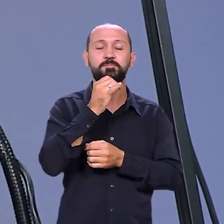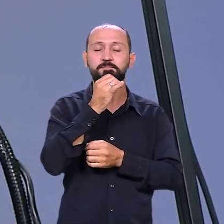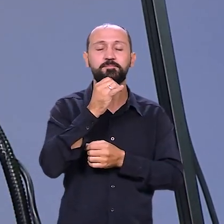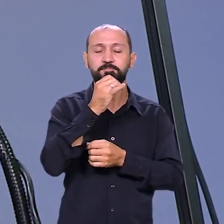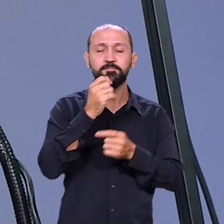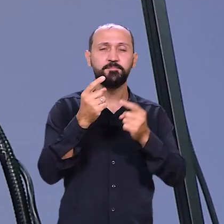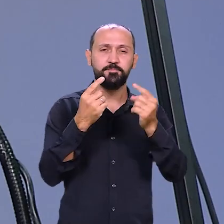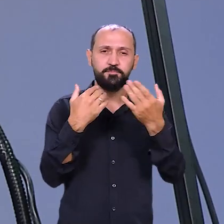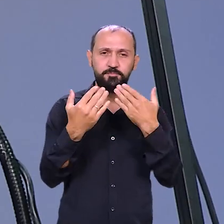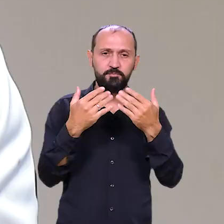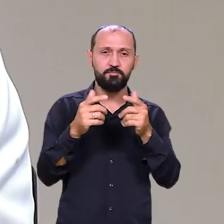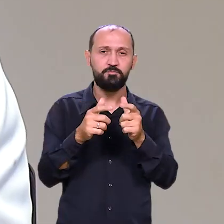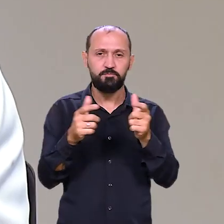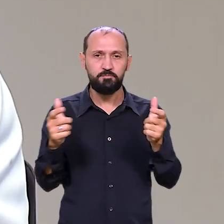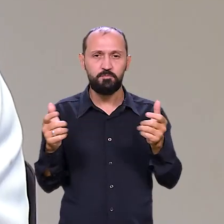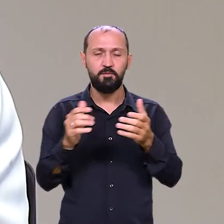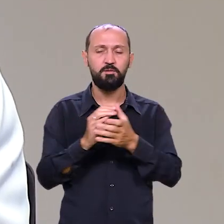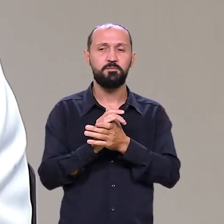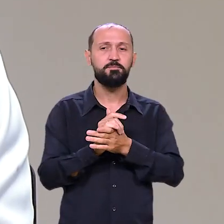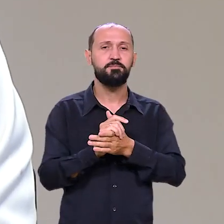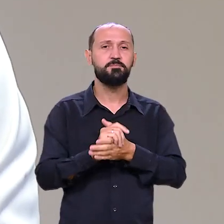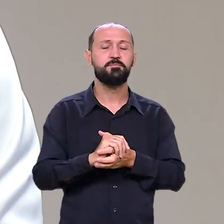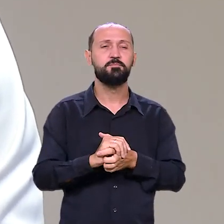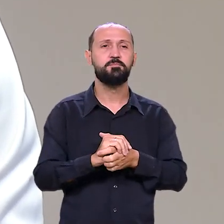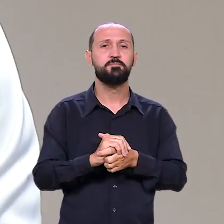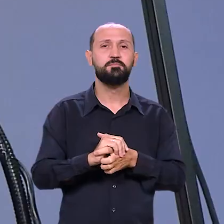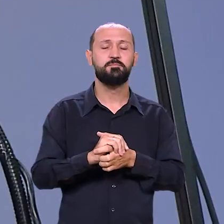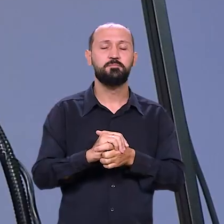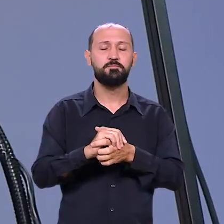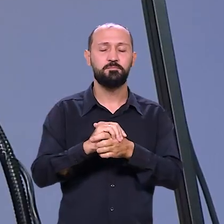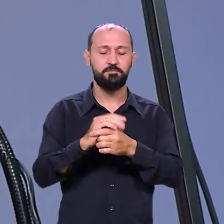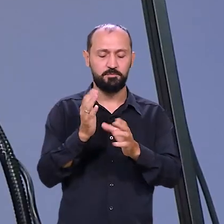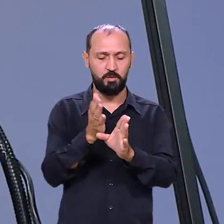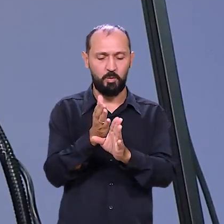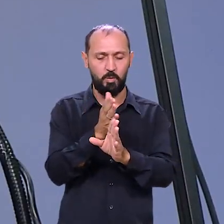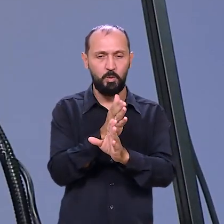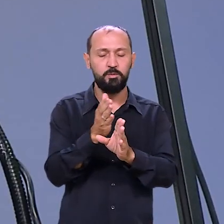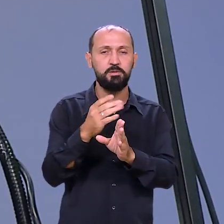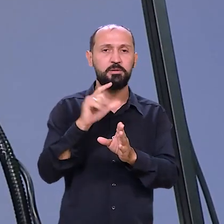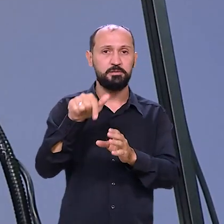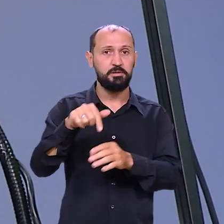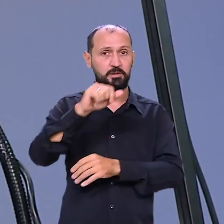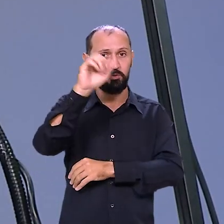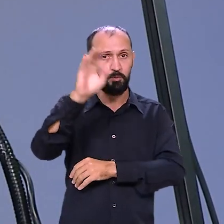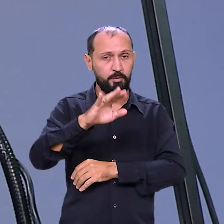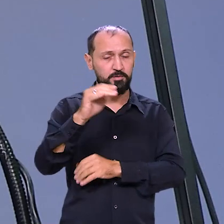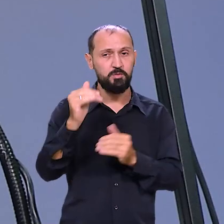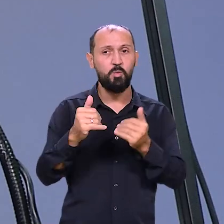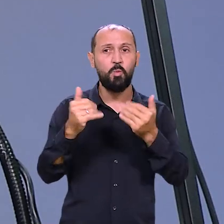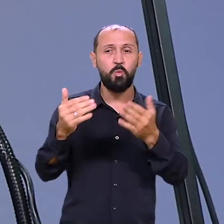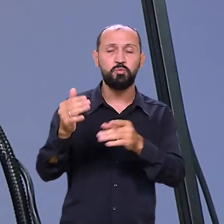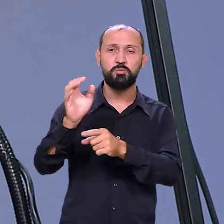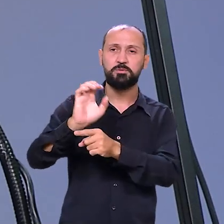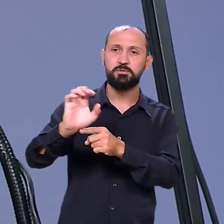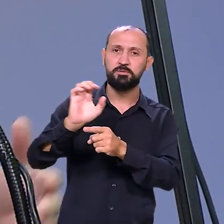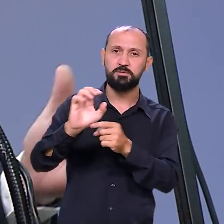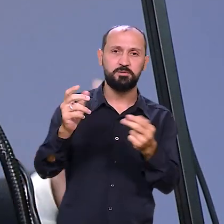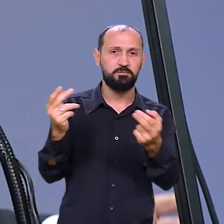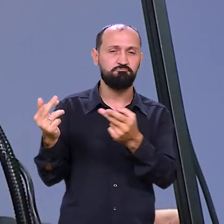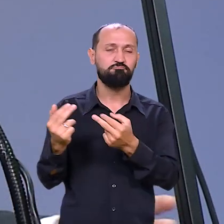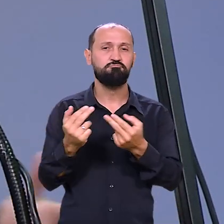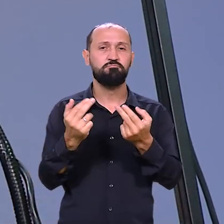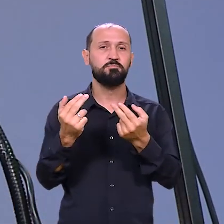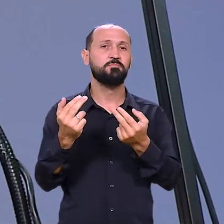uma discussão mais ampla. A questão das fronteiras, tanto no Brasil com outros estados, como